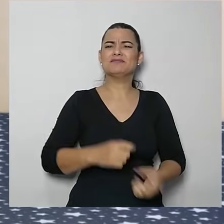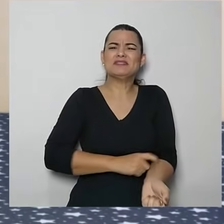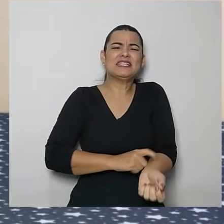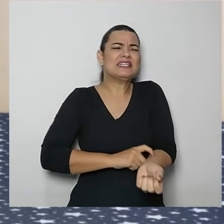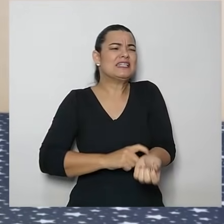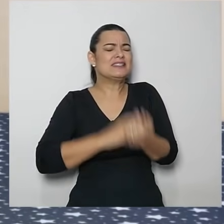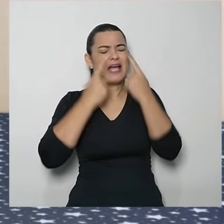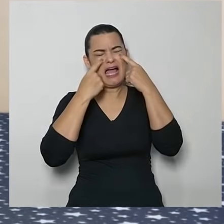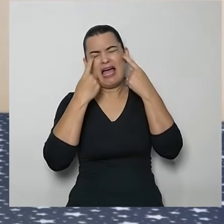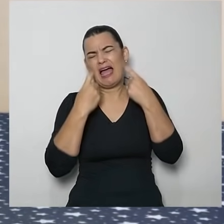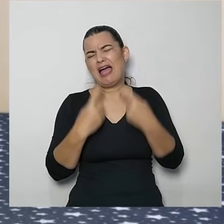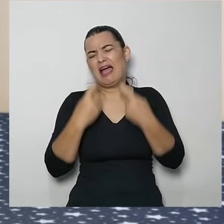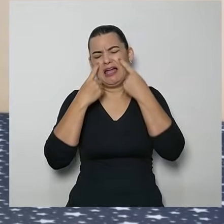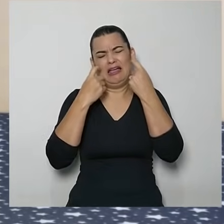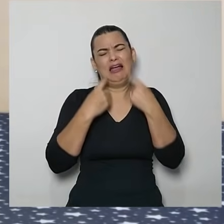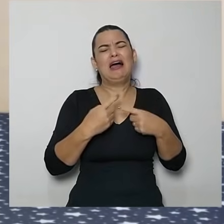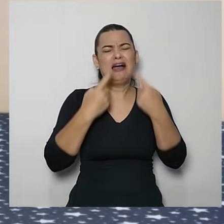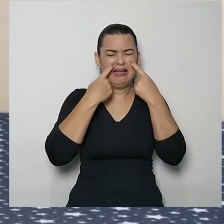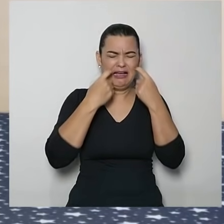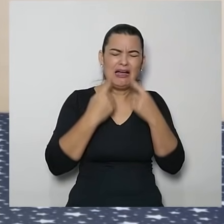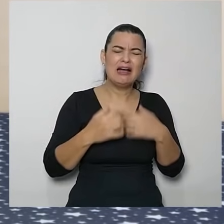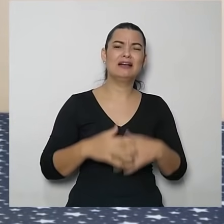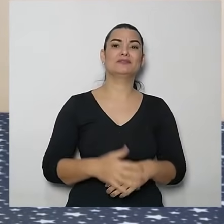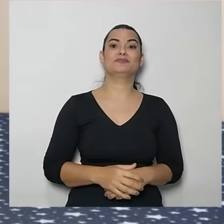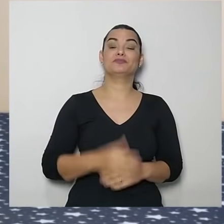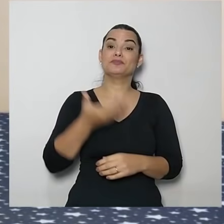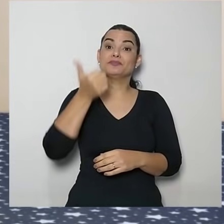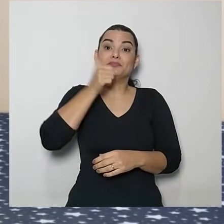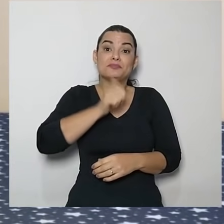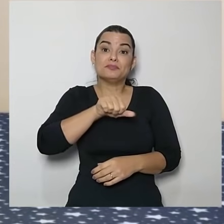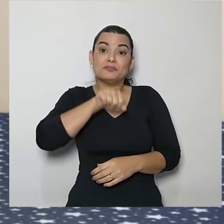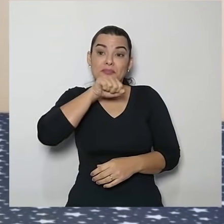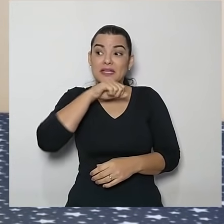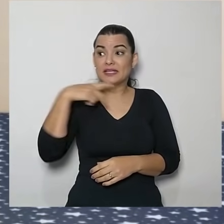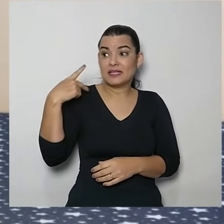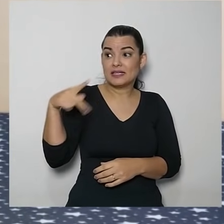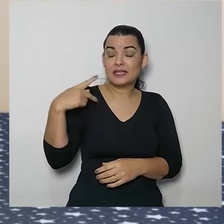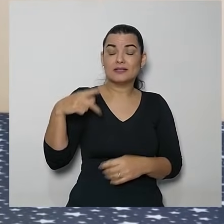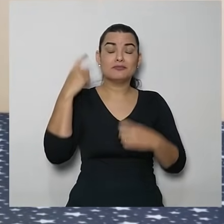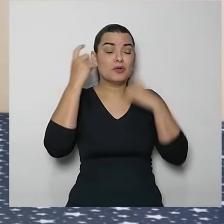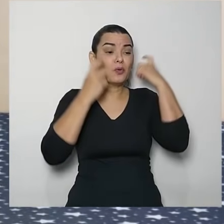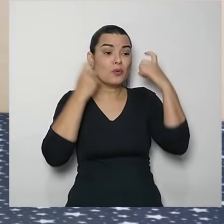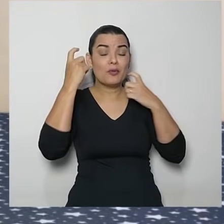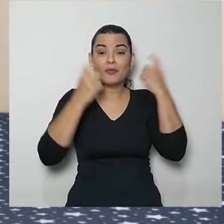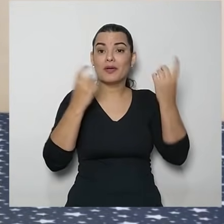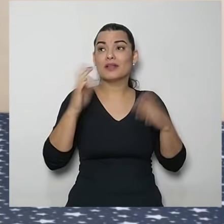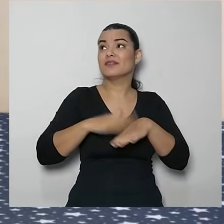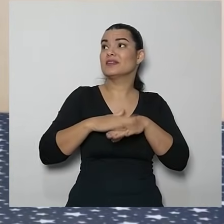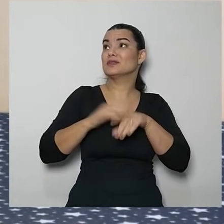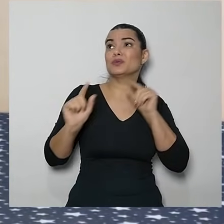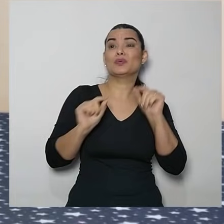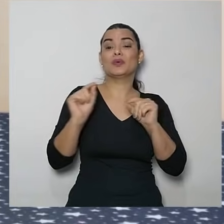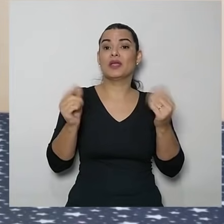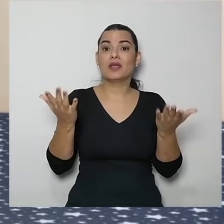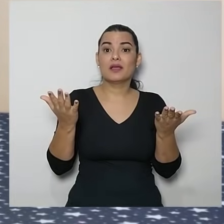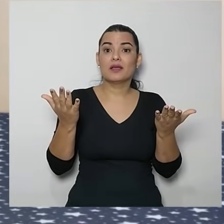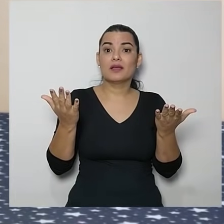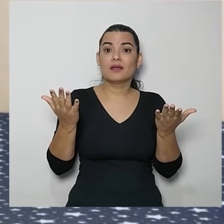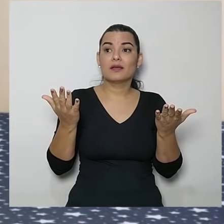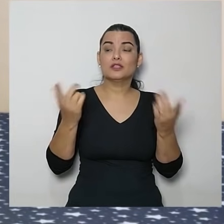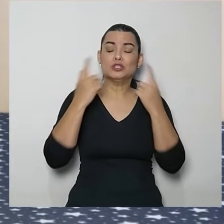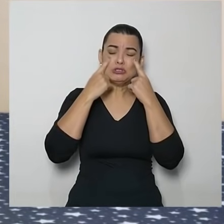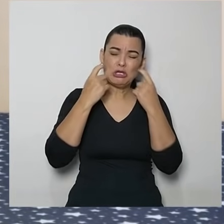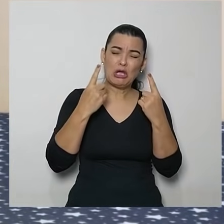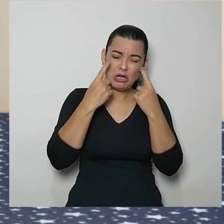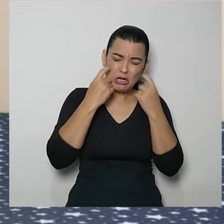e assim chorava sem parar. A mãe de Fabinho estava preocupada e não sabia o que fazer, já que ele chorava muito